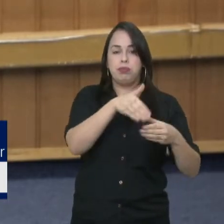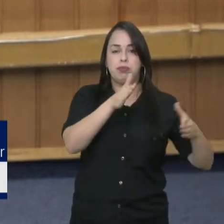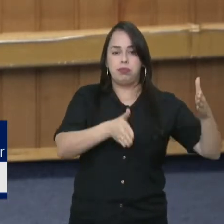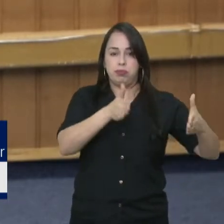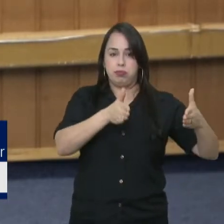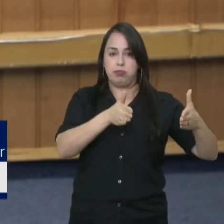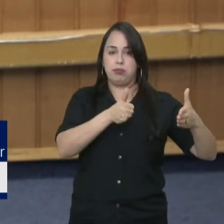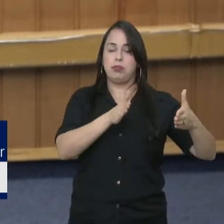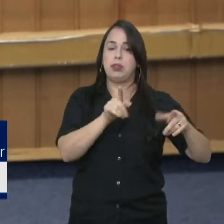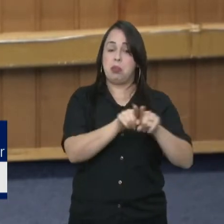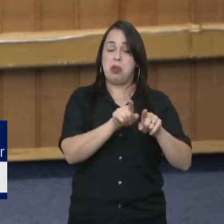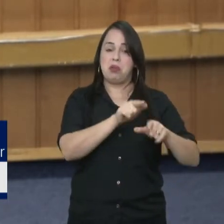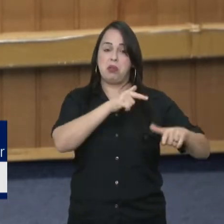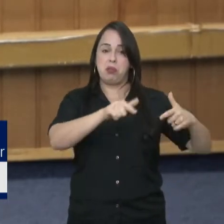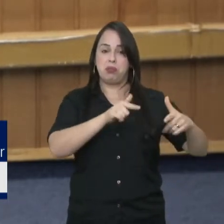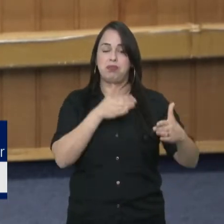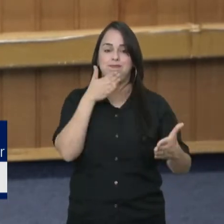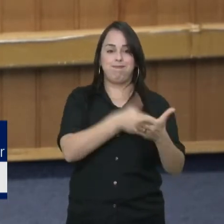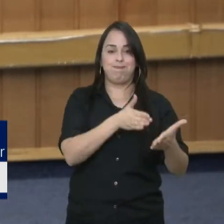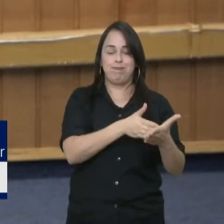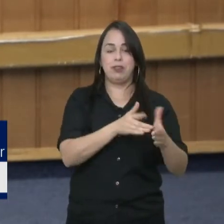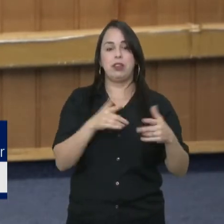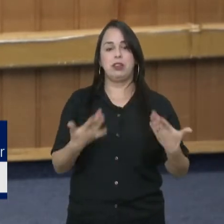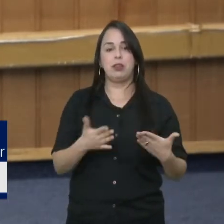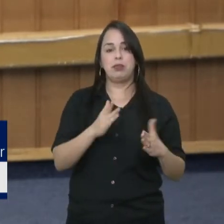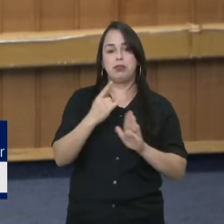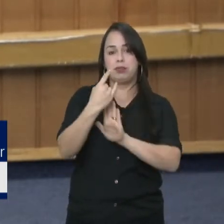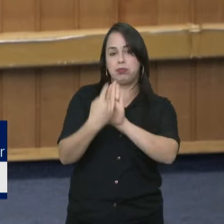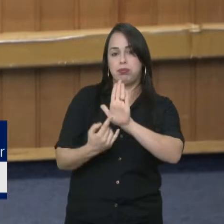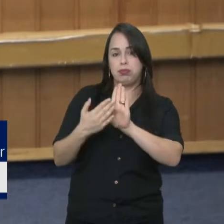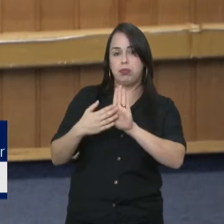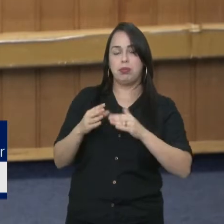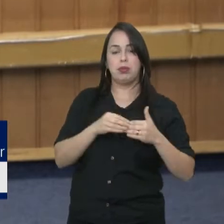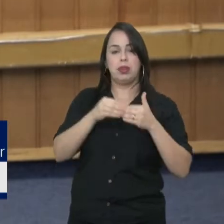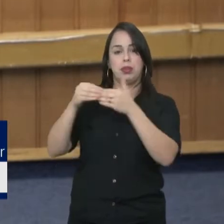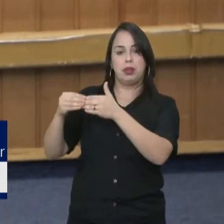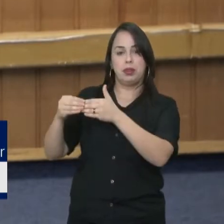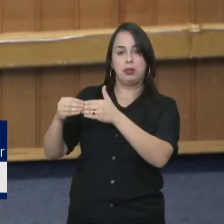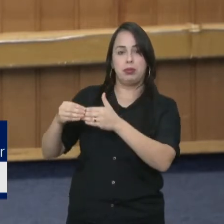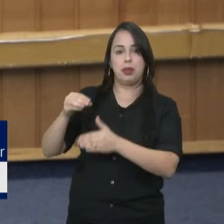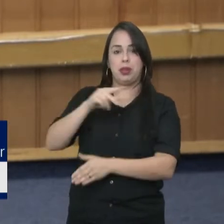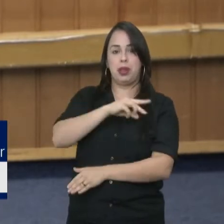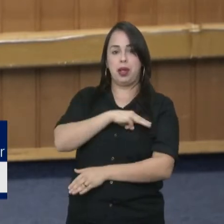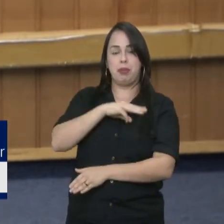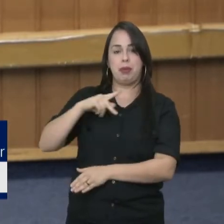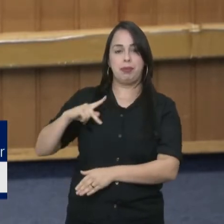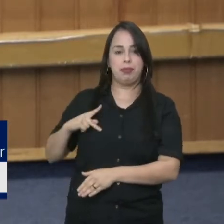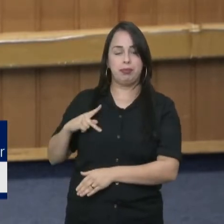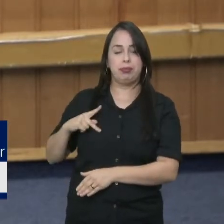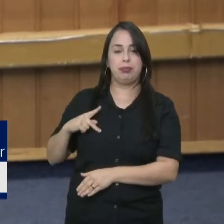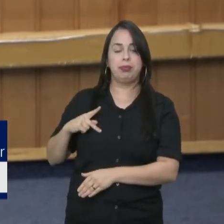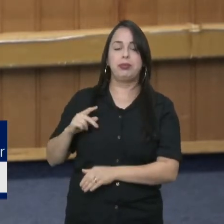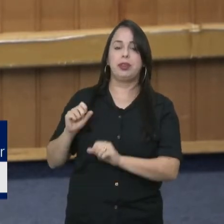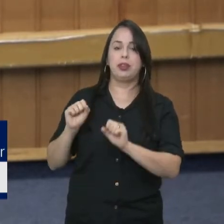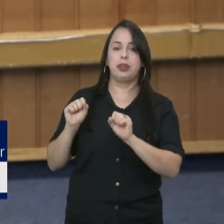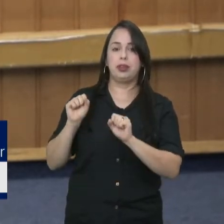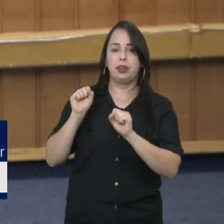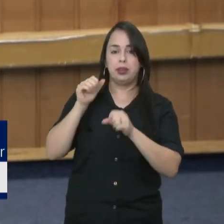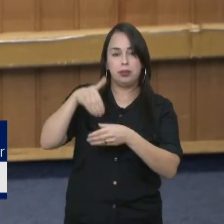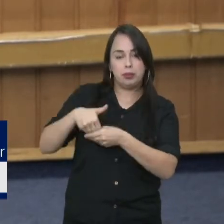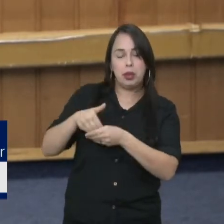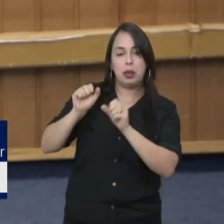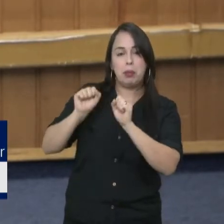mandato eletivo. O inquérito será encaminhado para o Ministério Público Eleitoral, que poderão ou